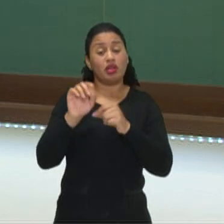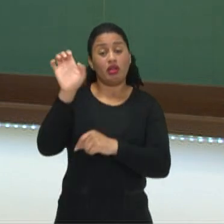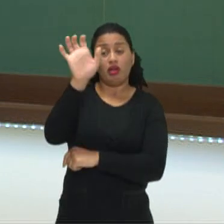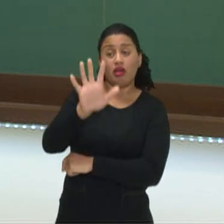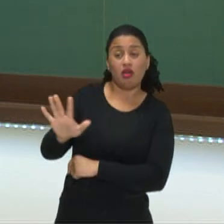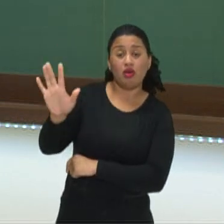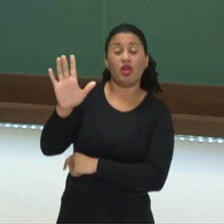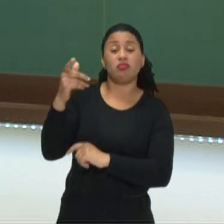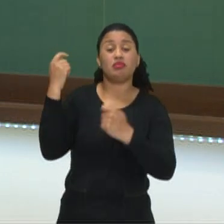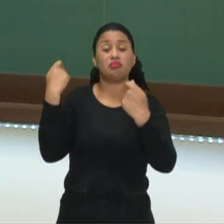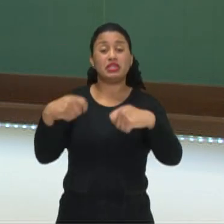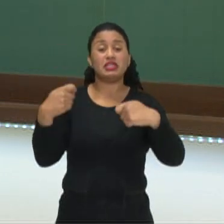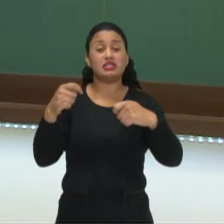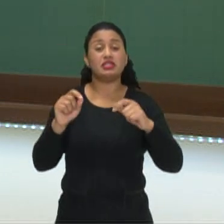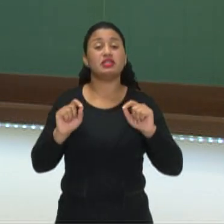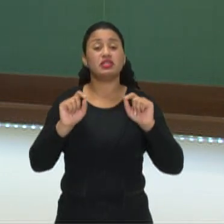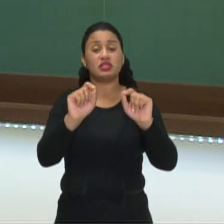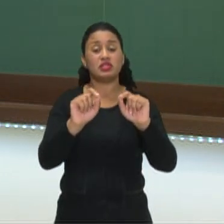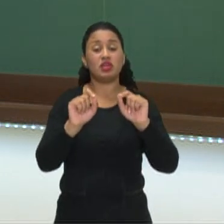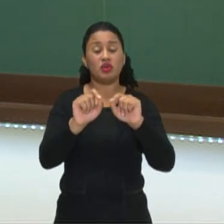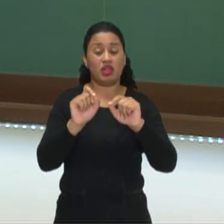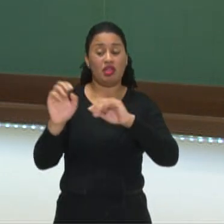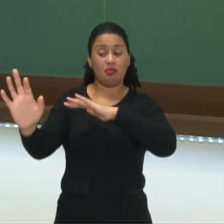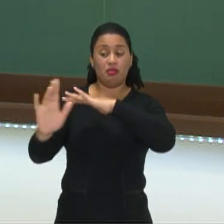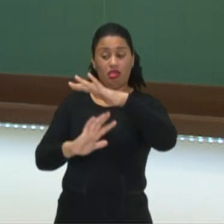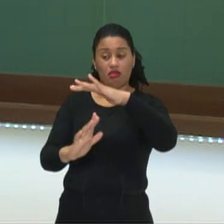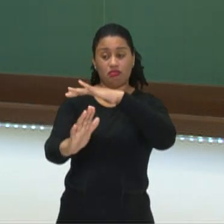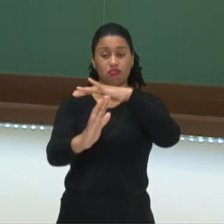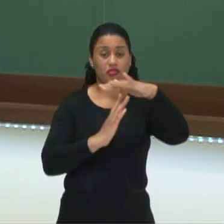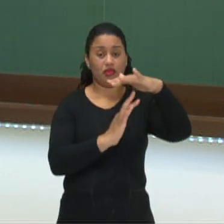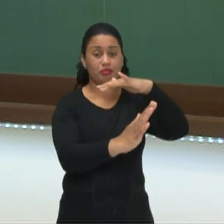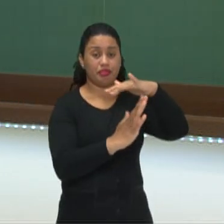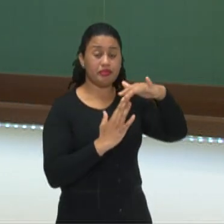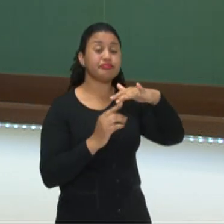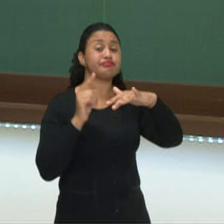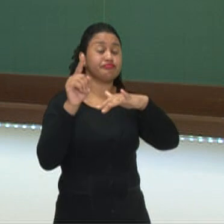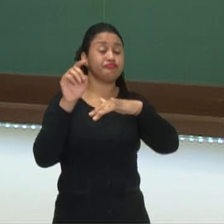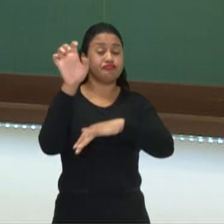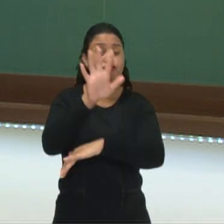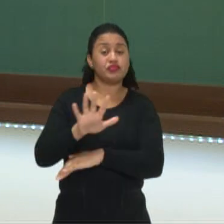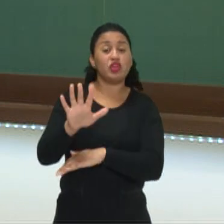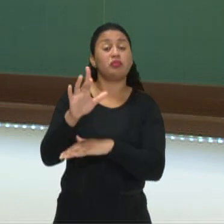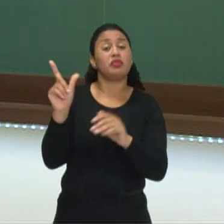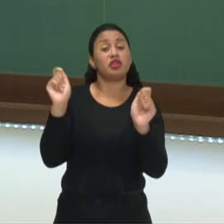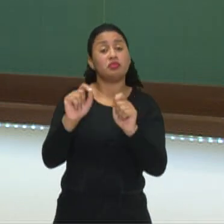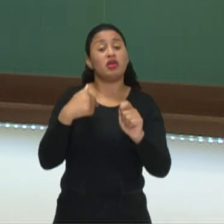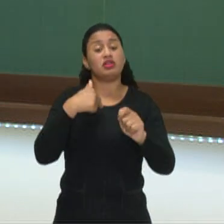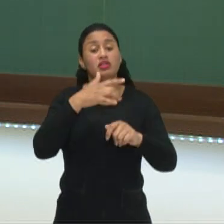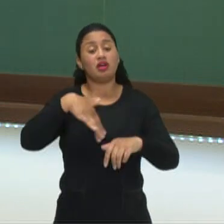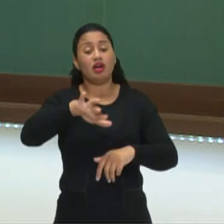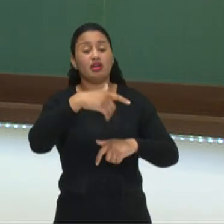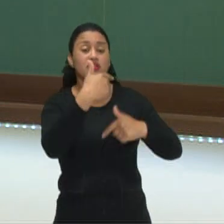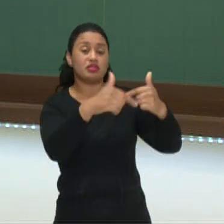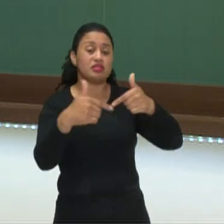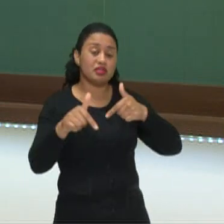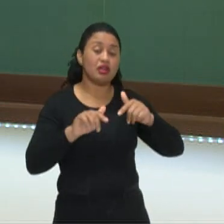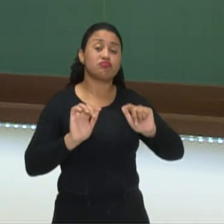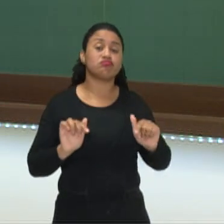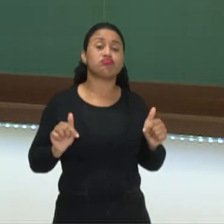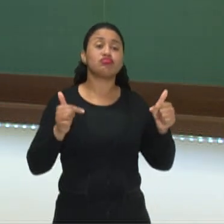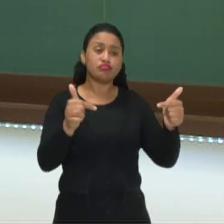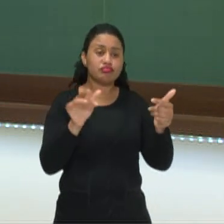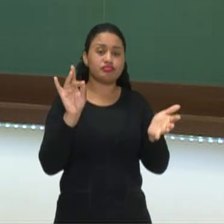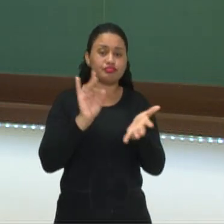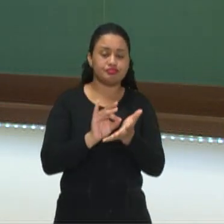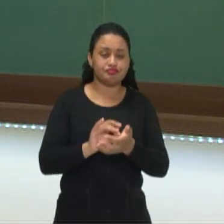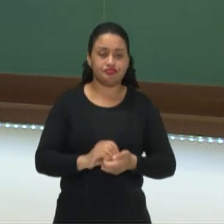europeu dependa de imigrantes para poder ter um mercado de trabalho realmente ativo.